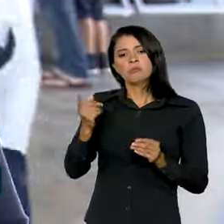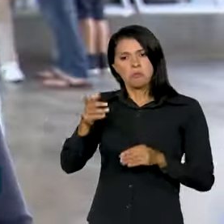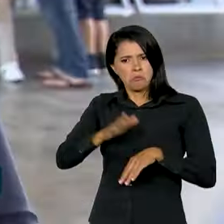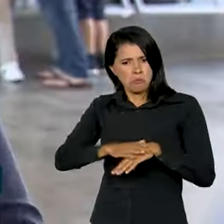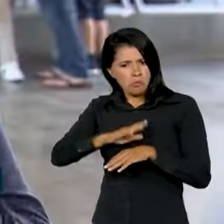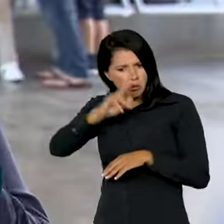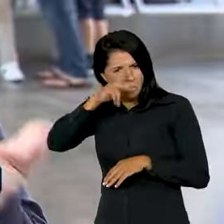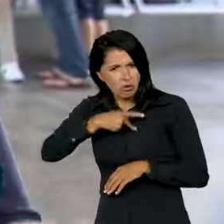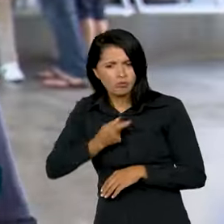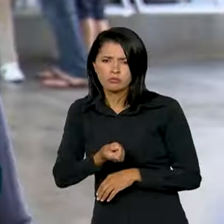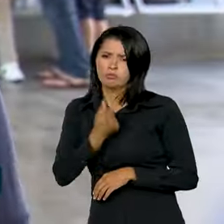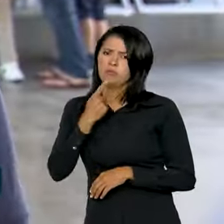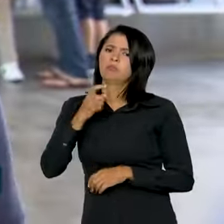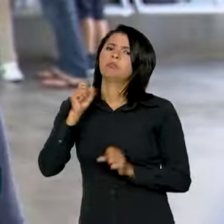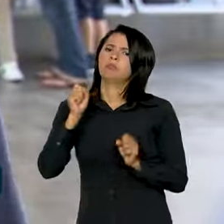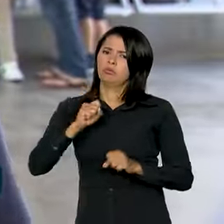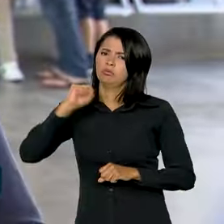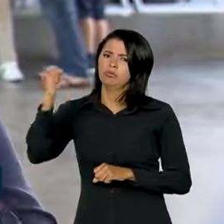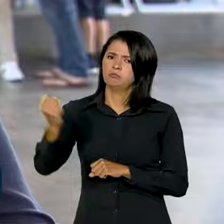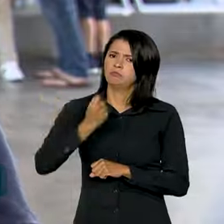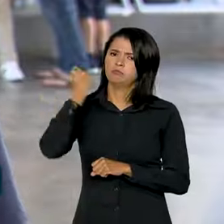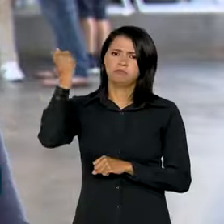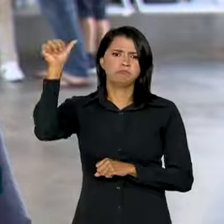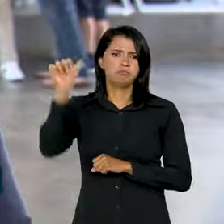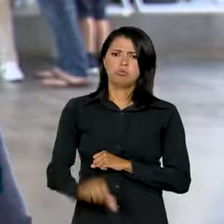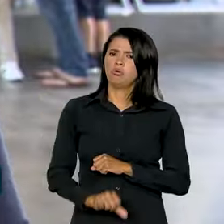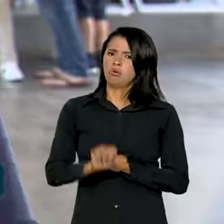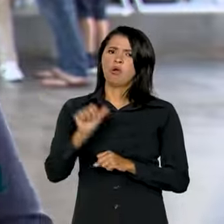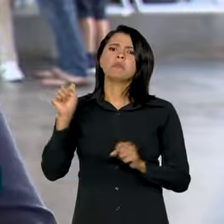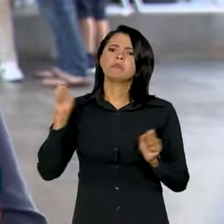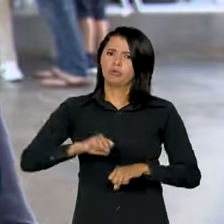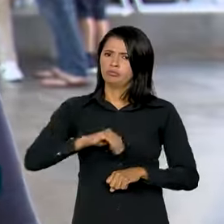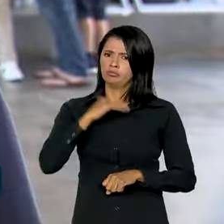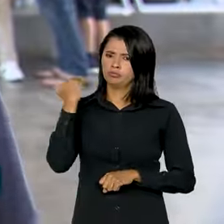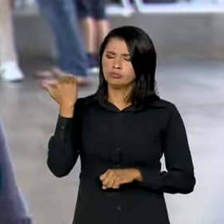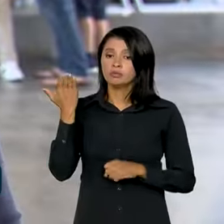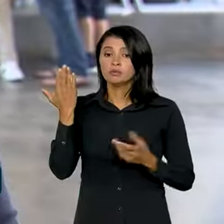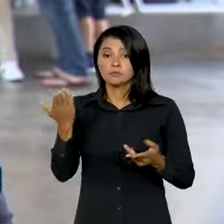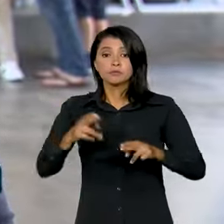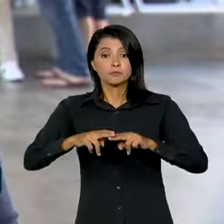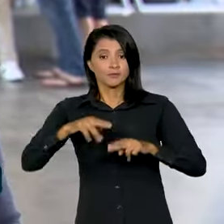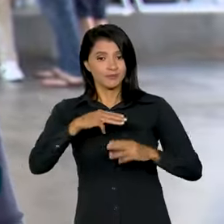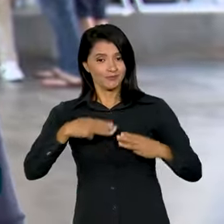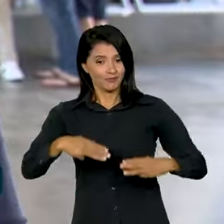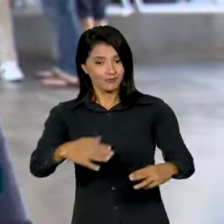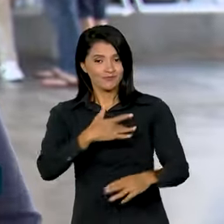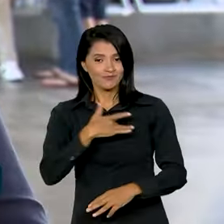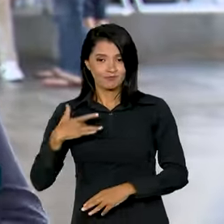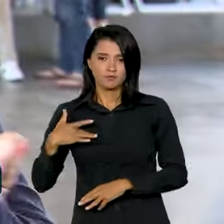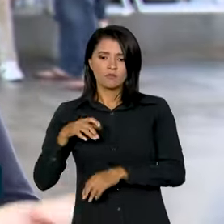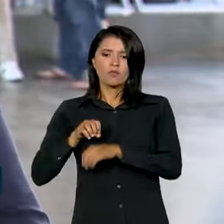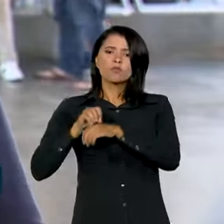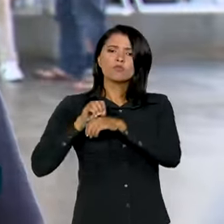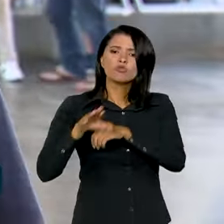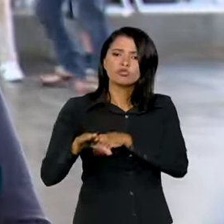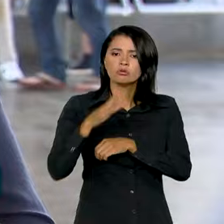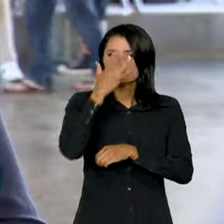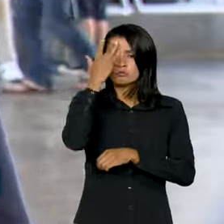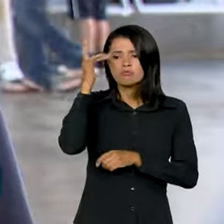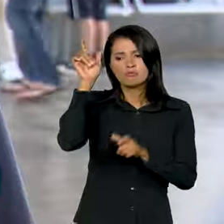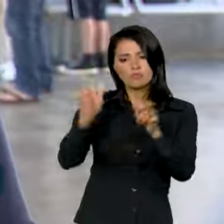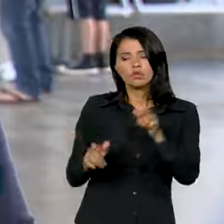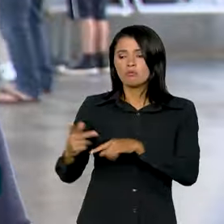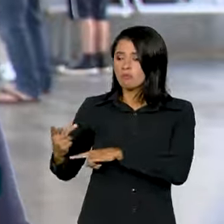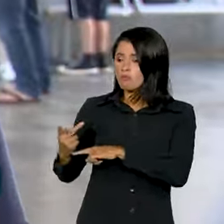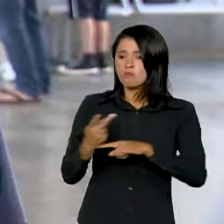própria pode agravar o quadro e até causar a morte por isso o Ministério da Saúde recomenda que as pessoas